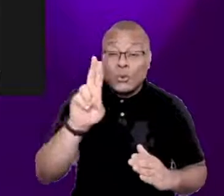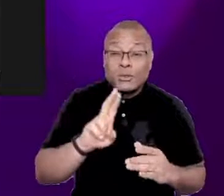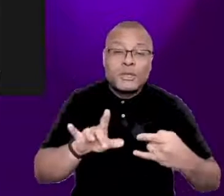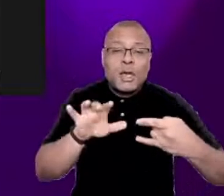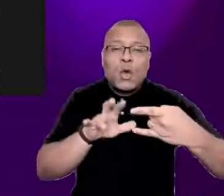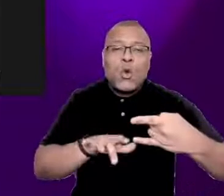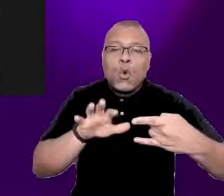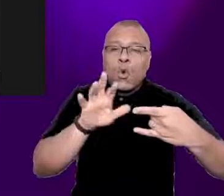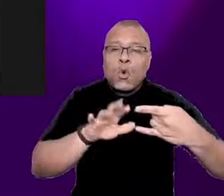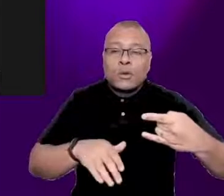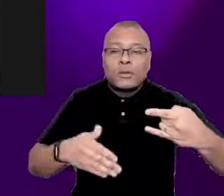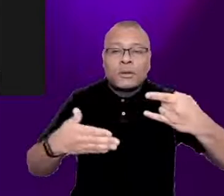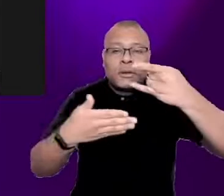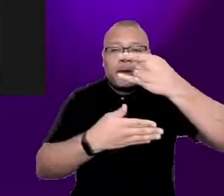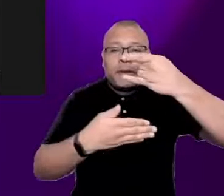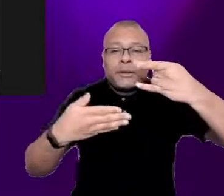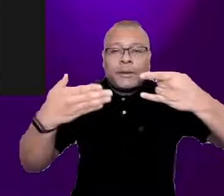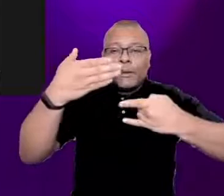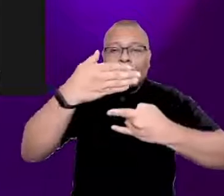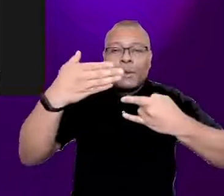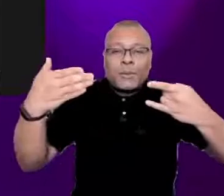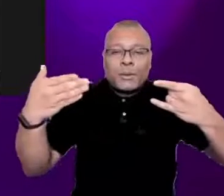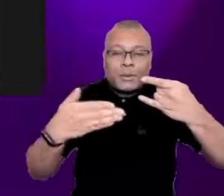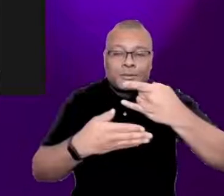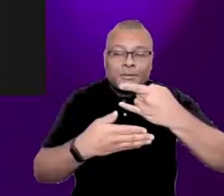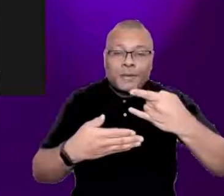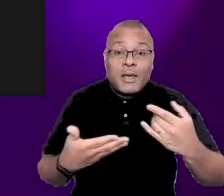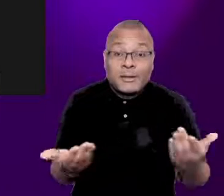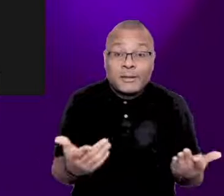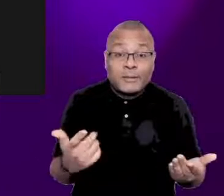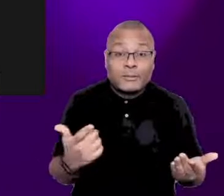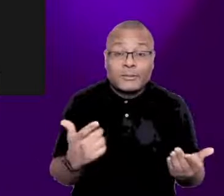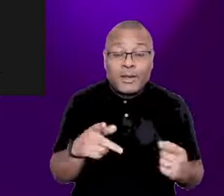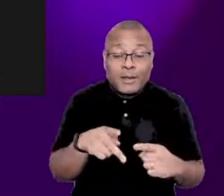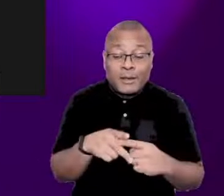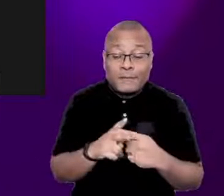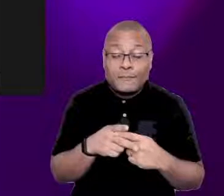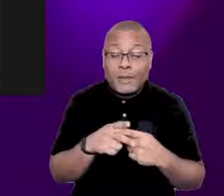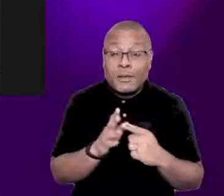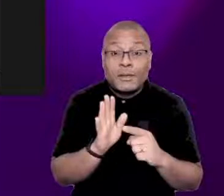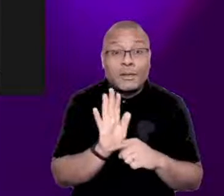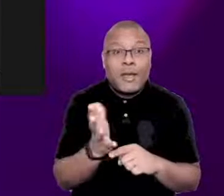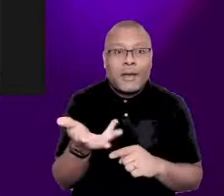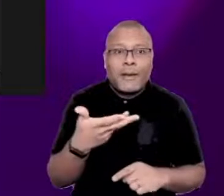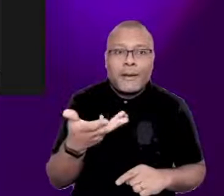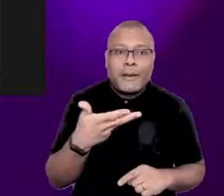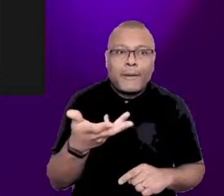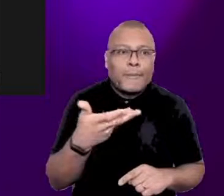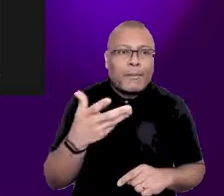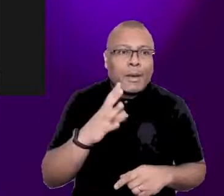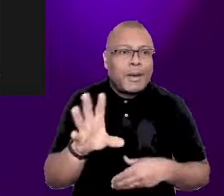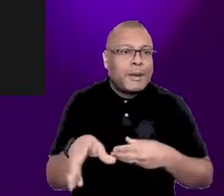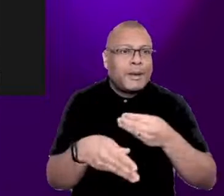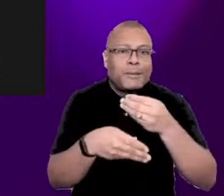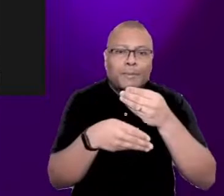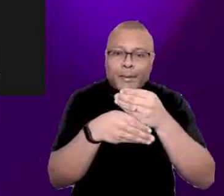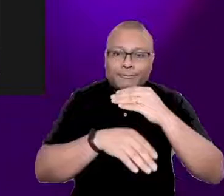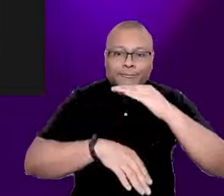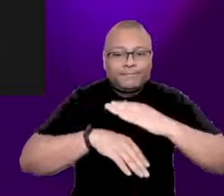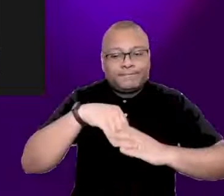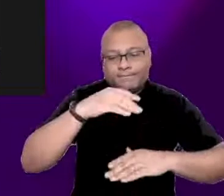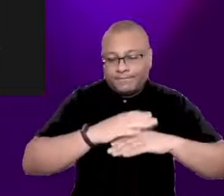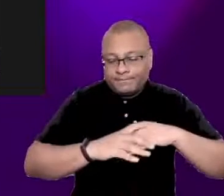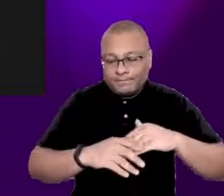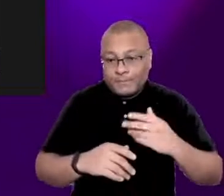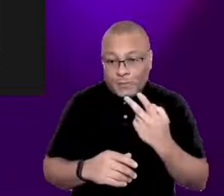ainda não tem, de forma disseminada, ferramentas que agilizem a implementação na prática. A